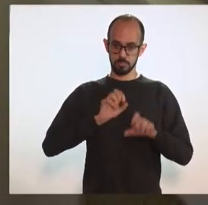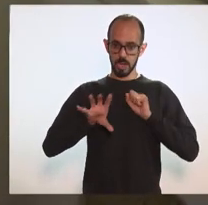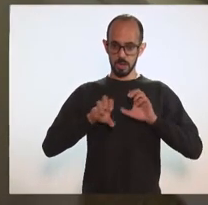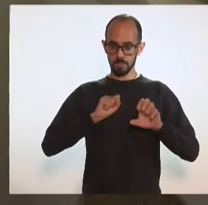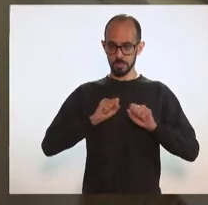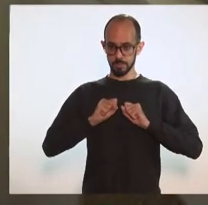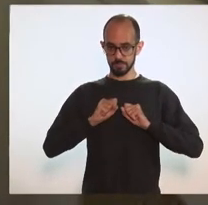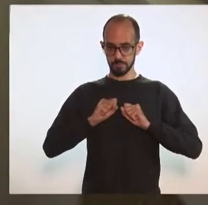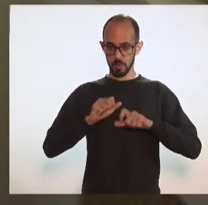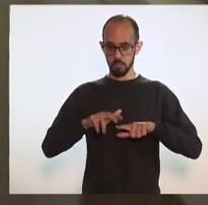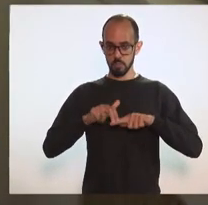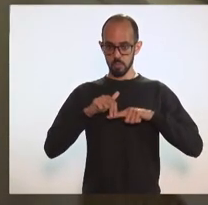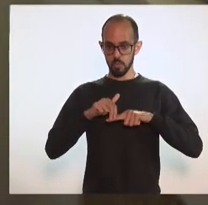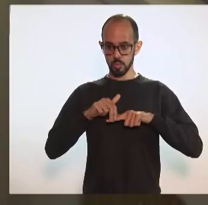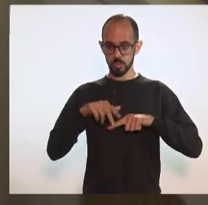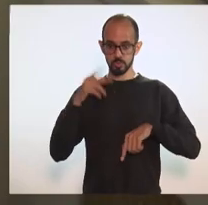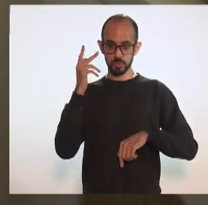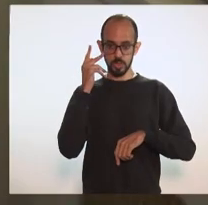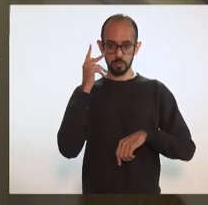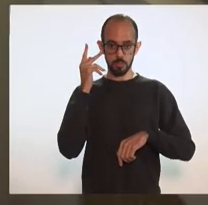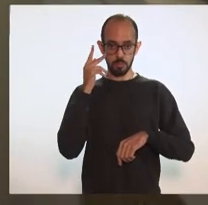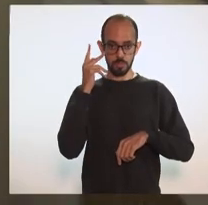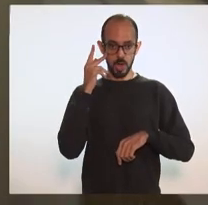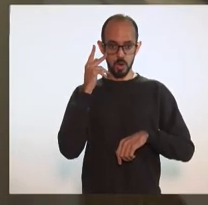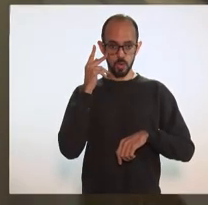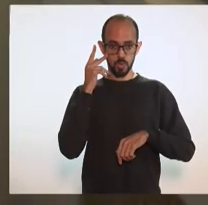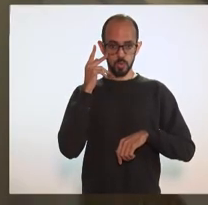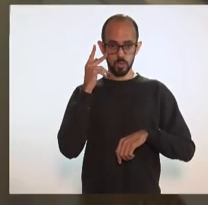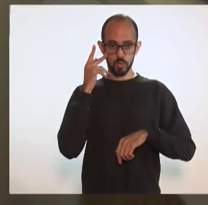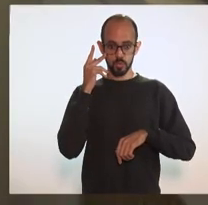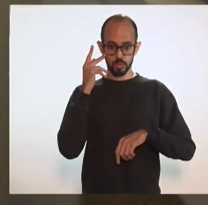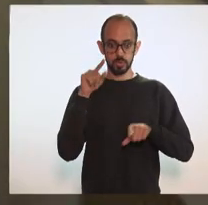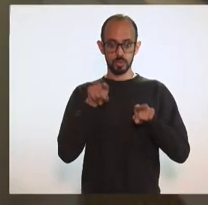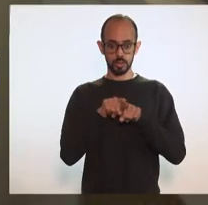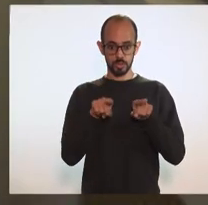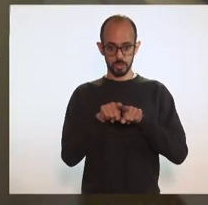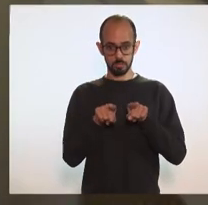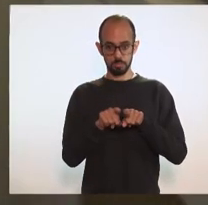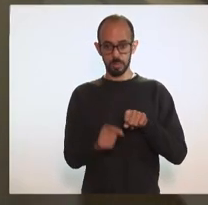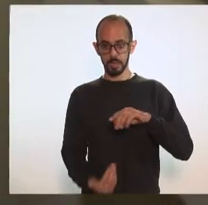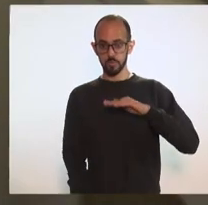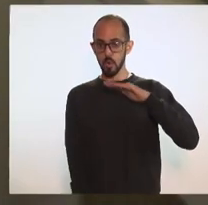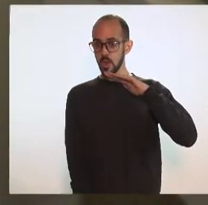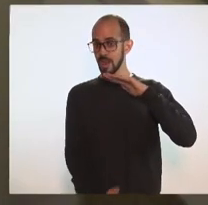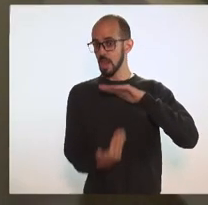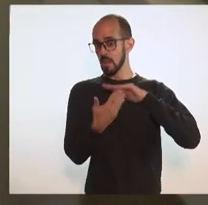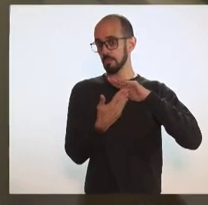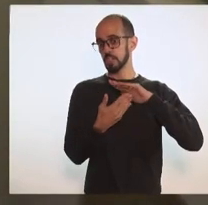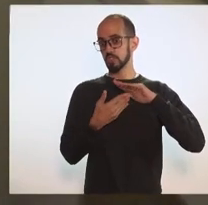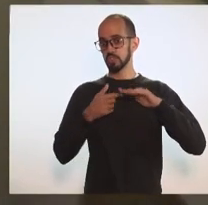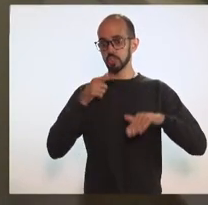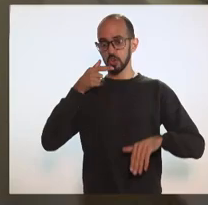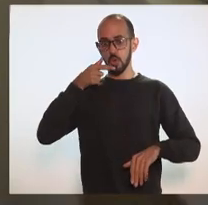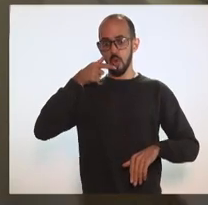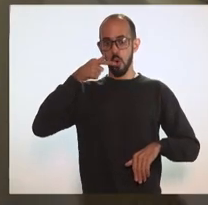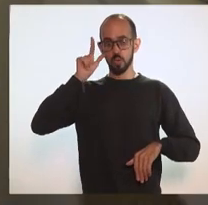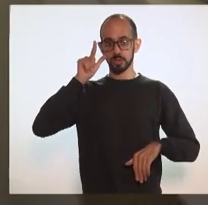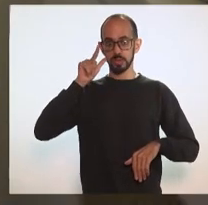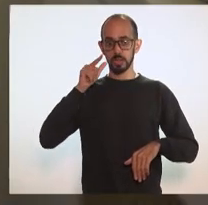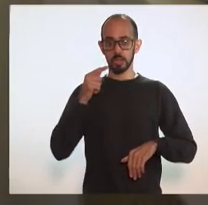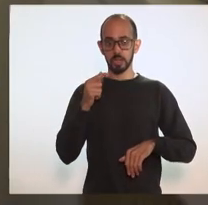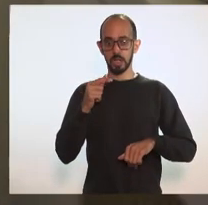o estado de São Paulo bater um reco o número de óbitos no dia de ontem